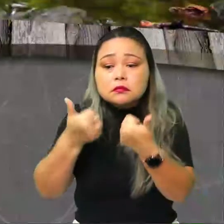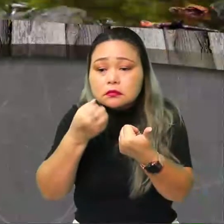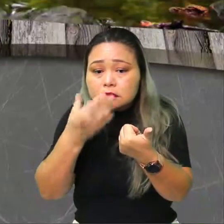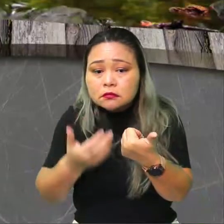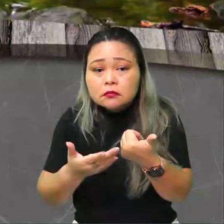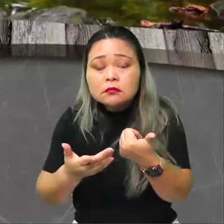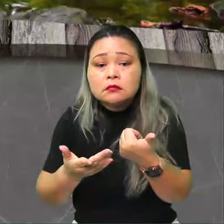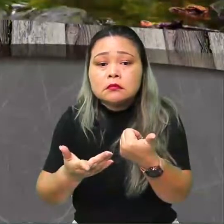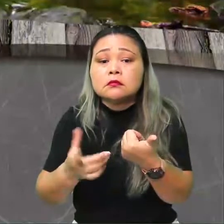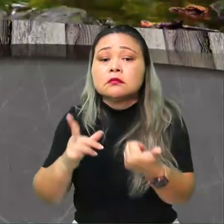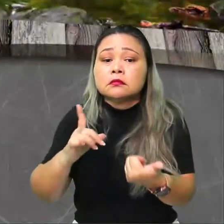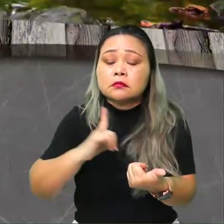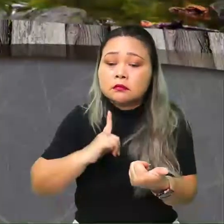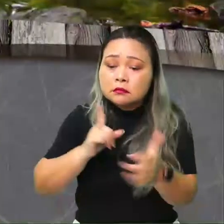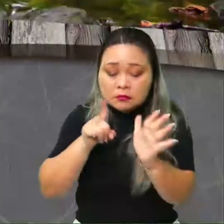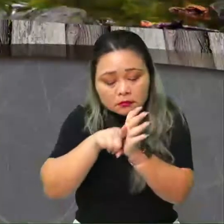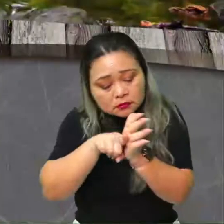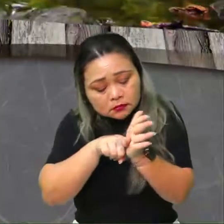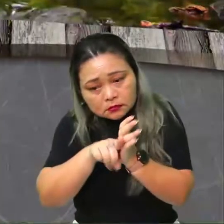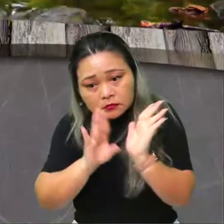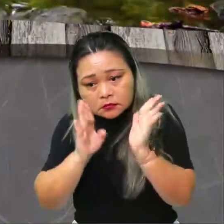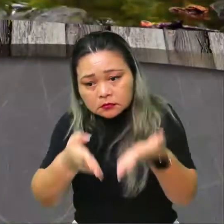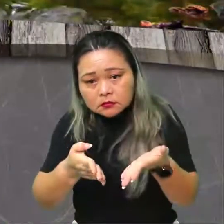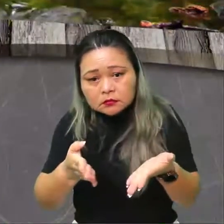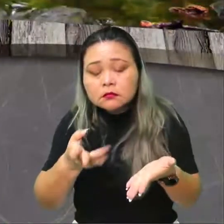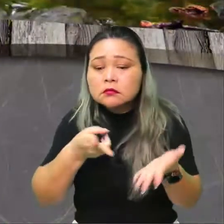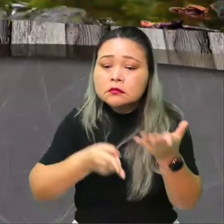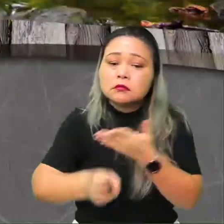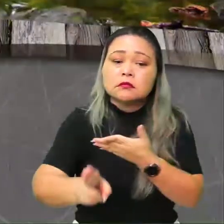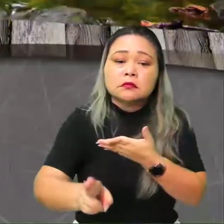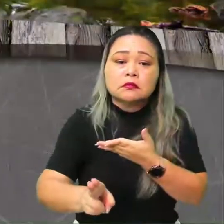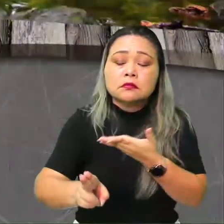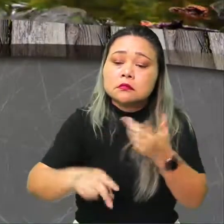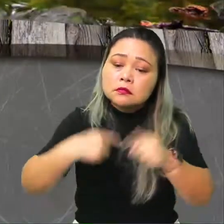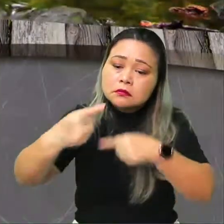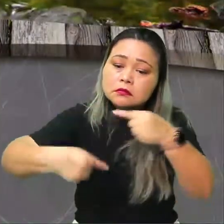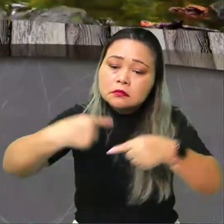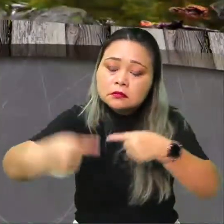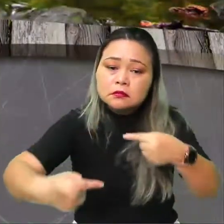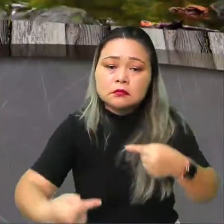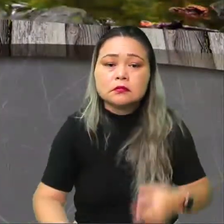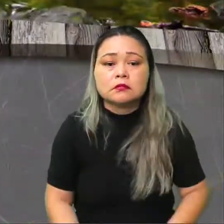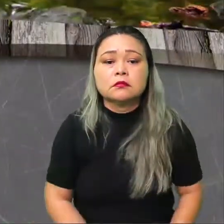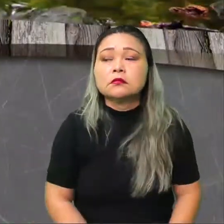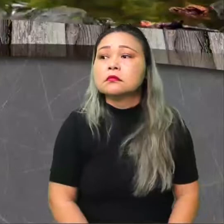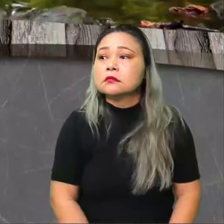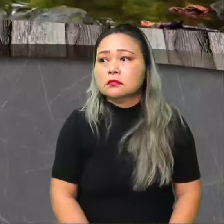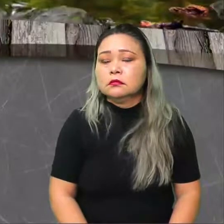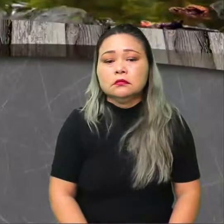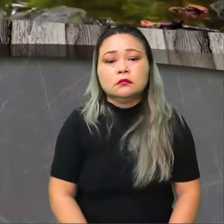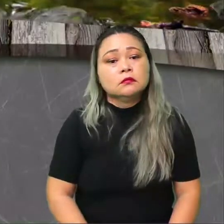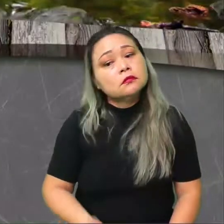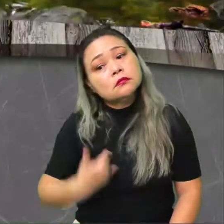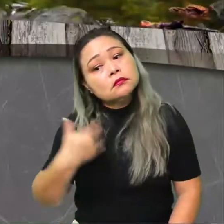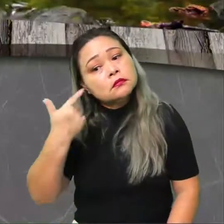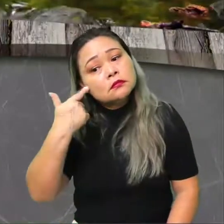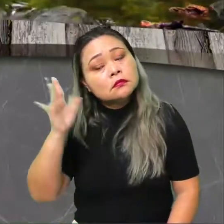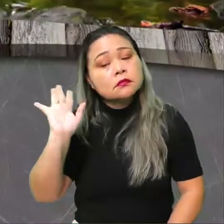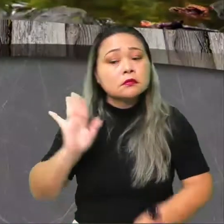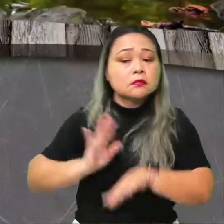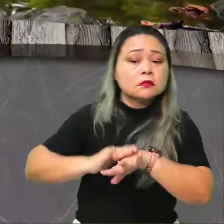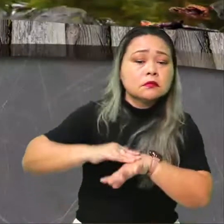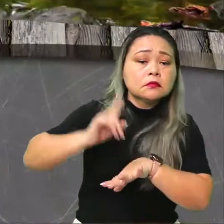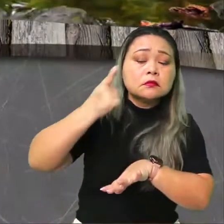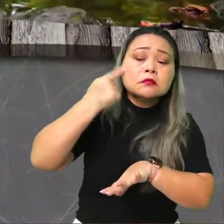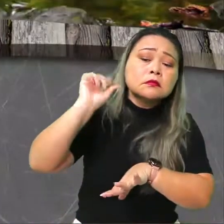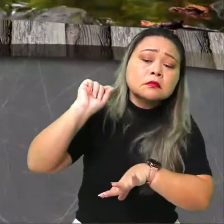bom que a pesquisa ela sempre dá continuidade, galera. Uma suposição hoje